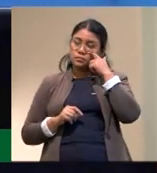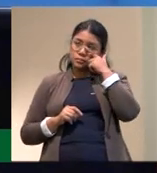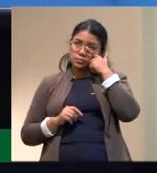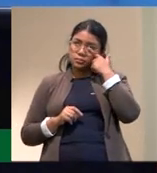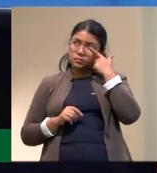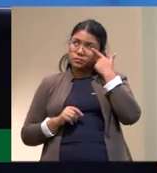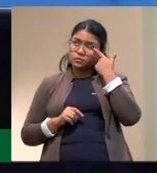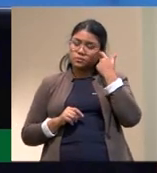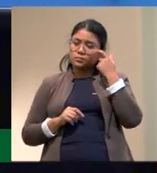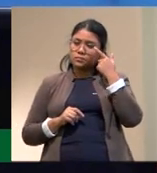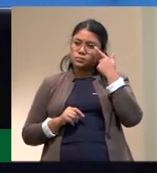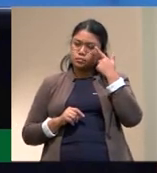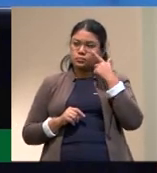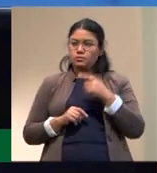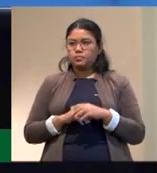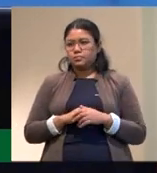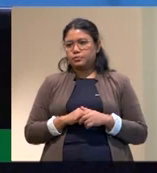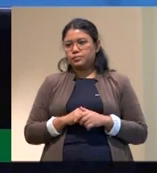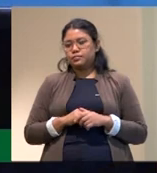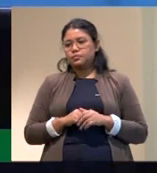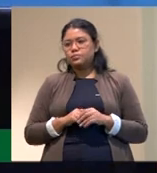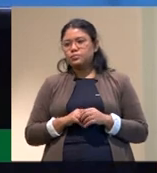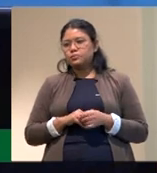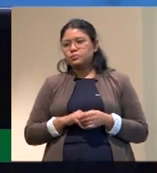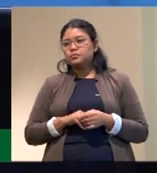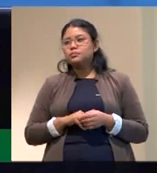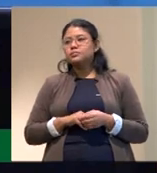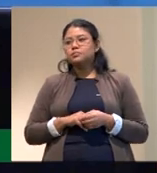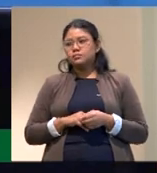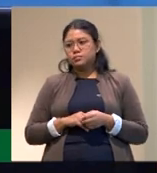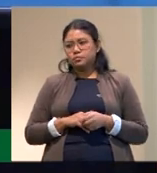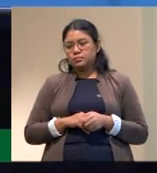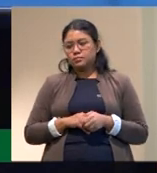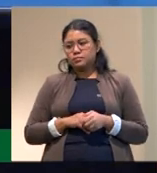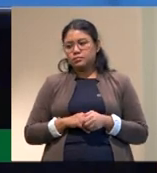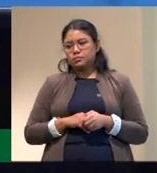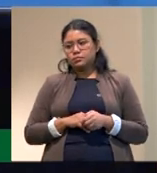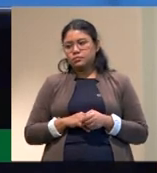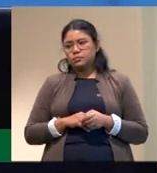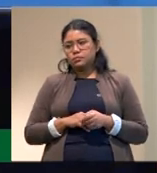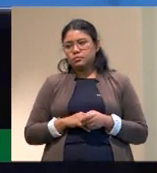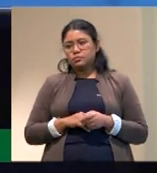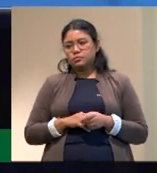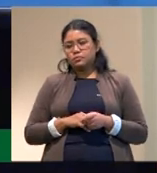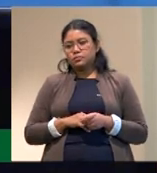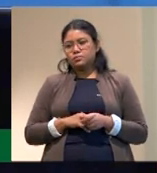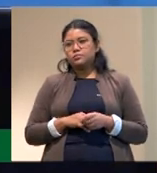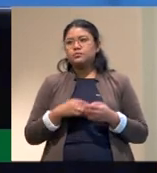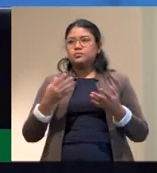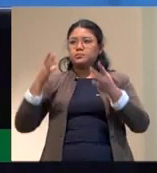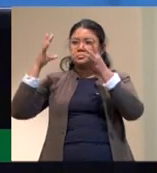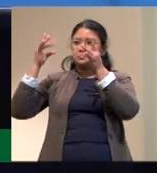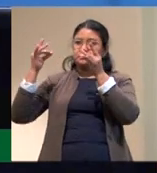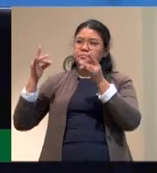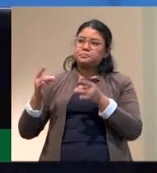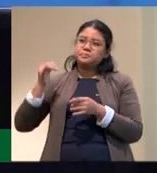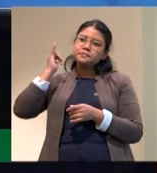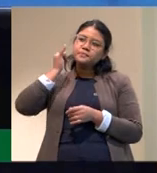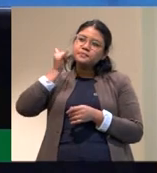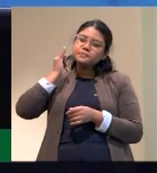integração do sistema desde o início. Então, eu estou contando essa historinha assim,